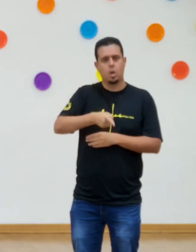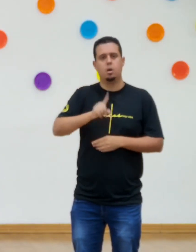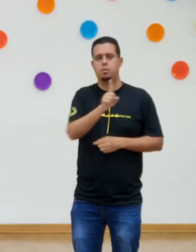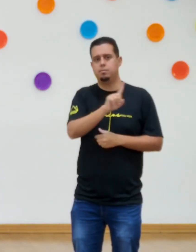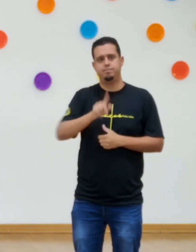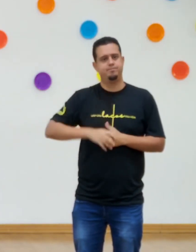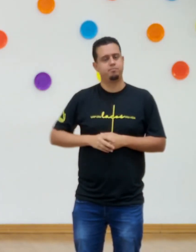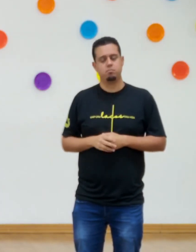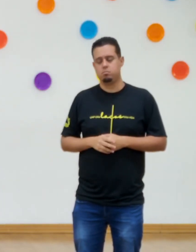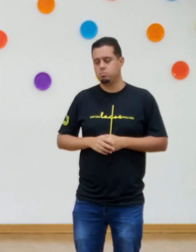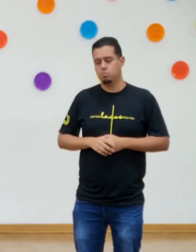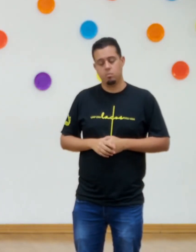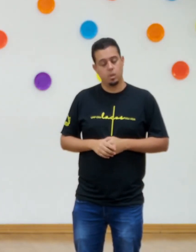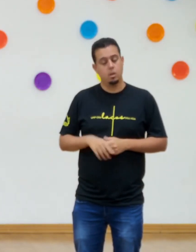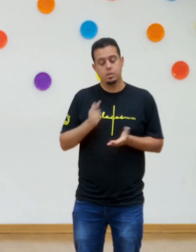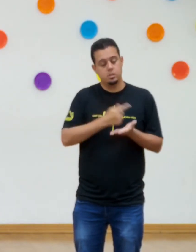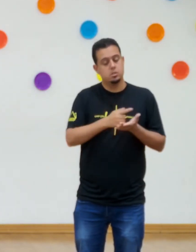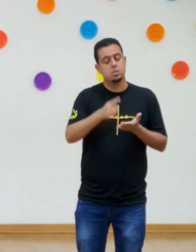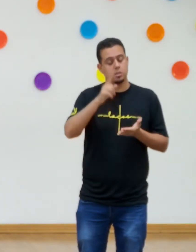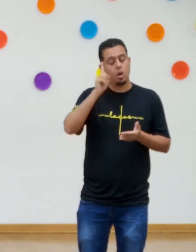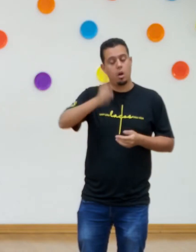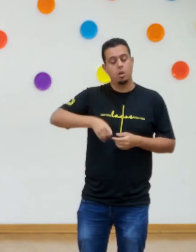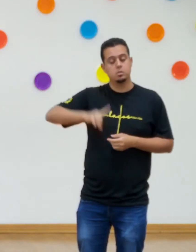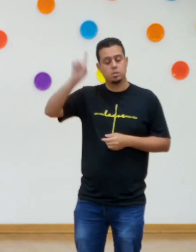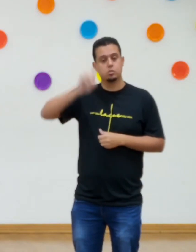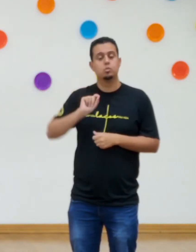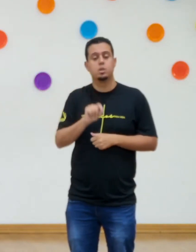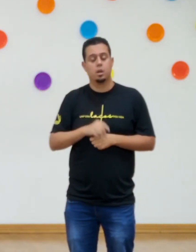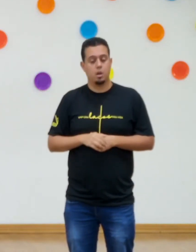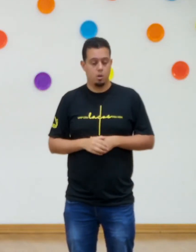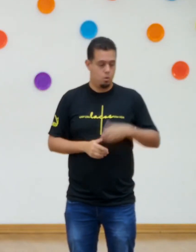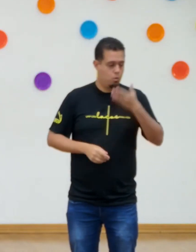de Deus é, Gênesis, honra-se o homem à sua mulher.